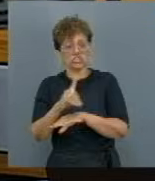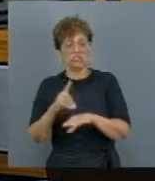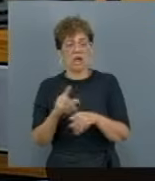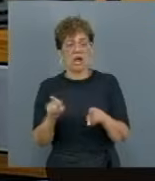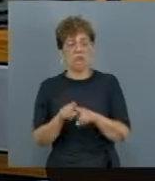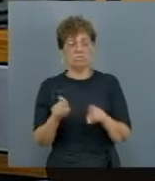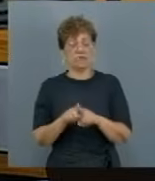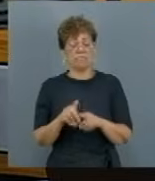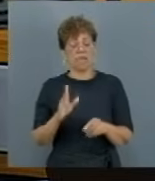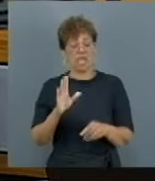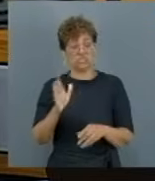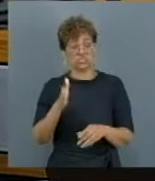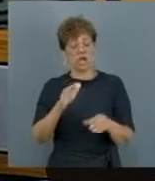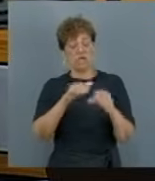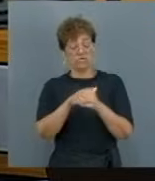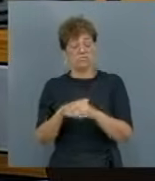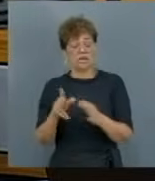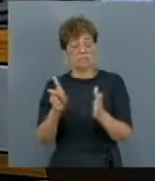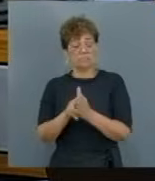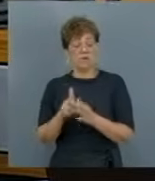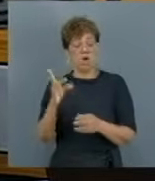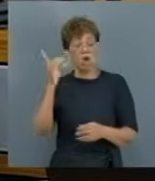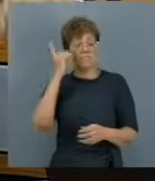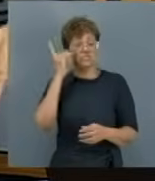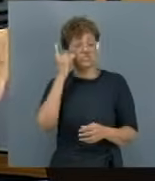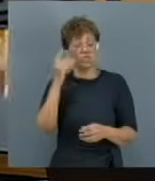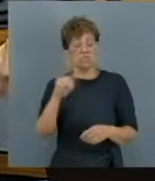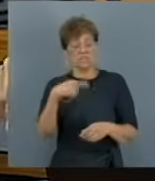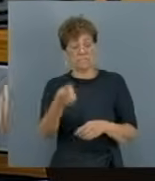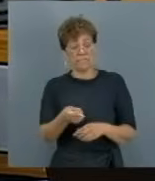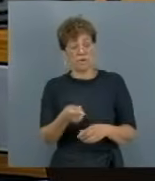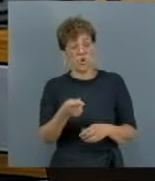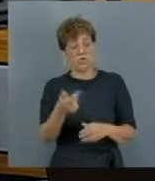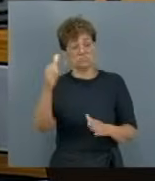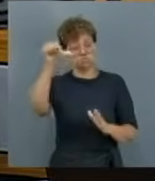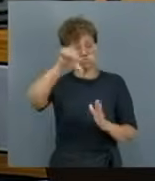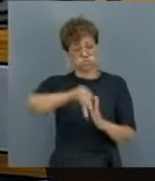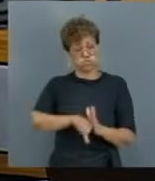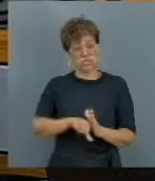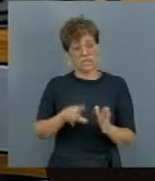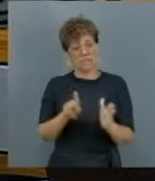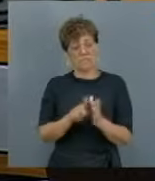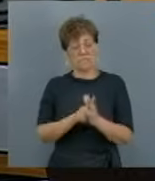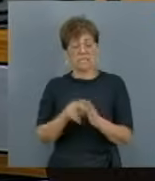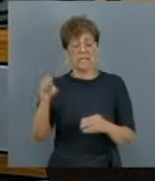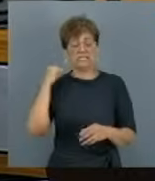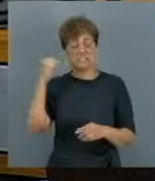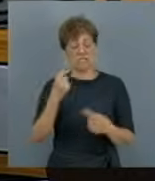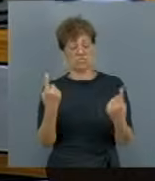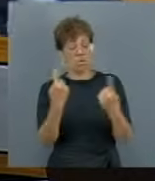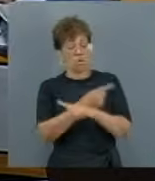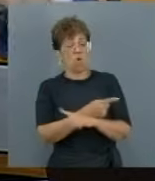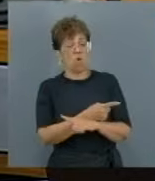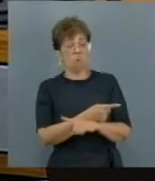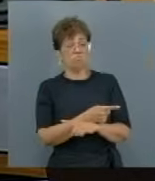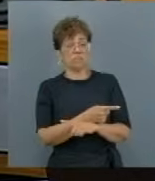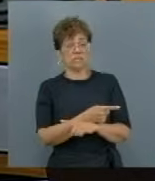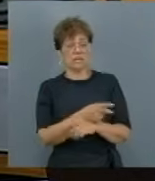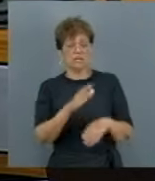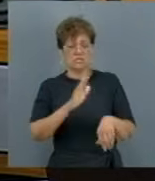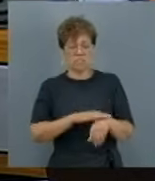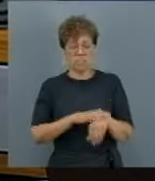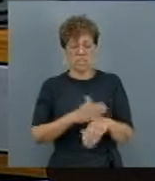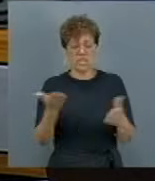Dilma Rousseff. E esse veto caiu com voto, inclusive, de senadores de oposição à época e